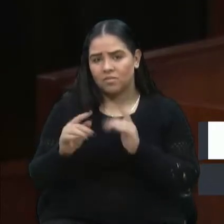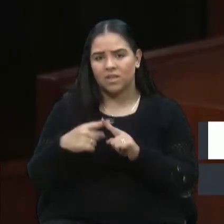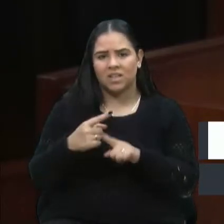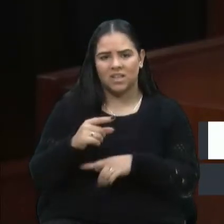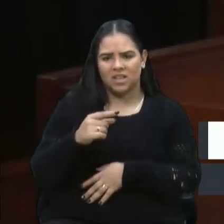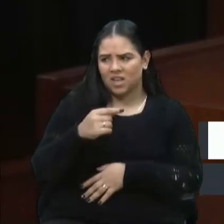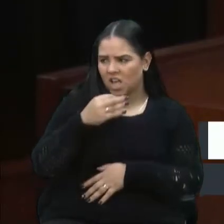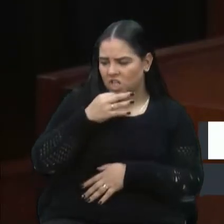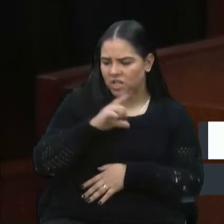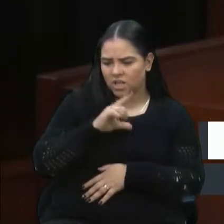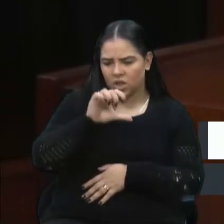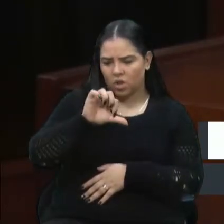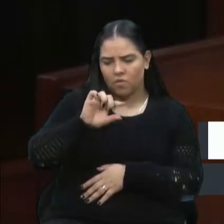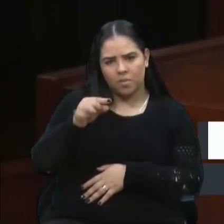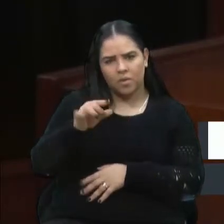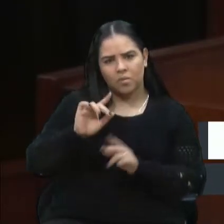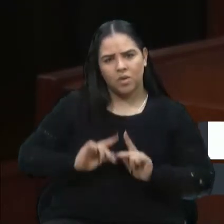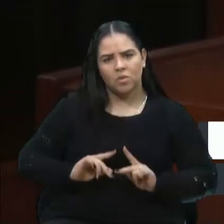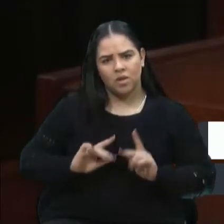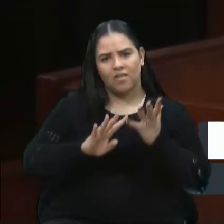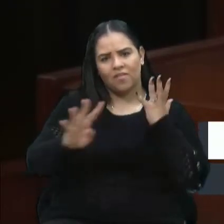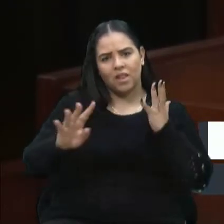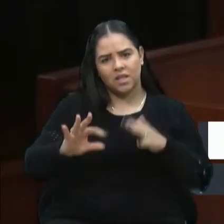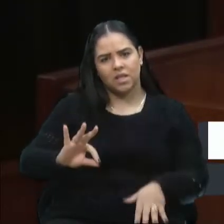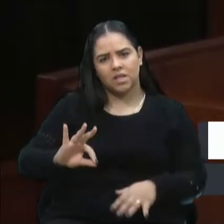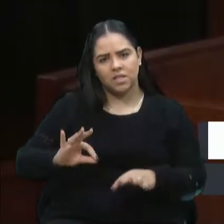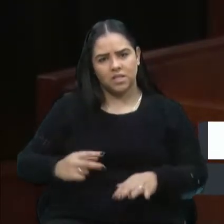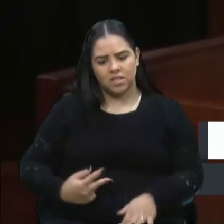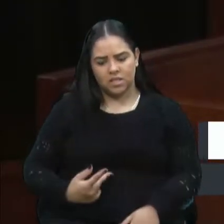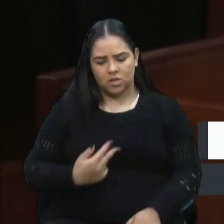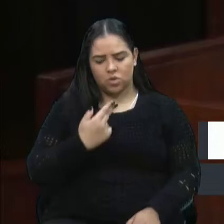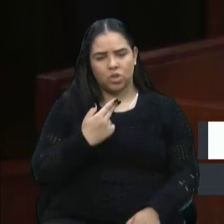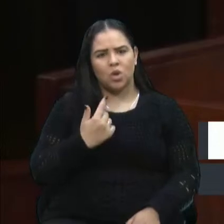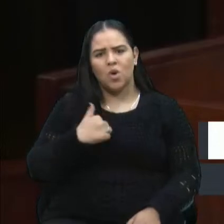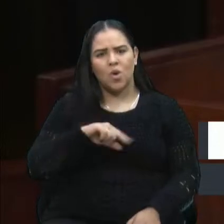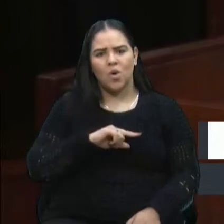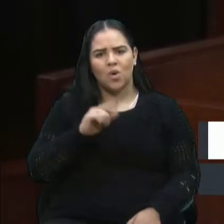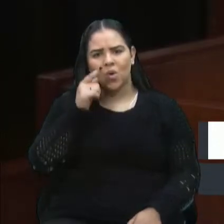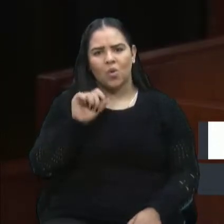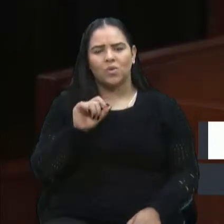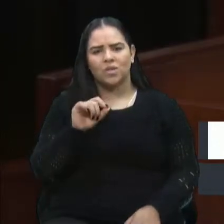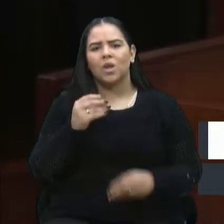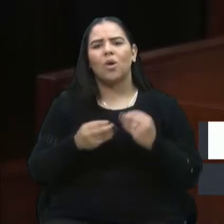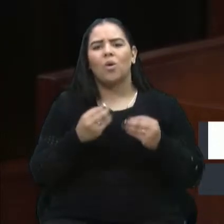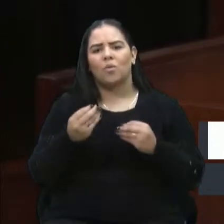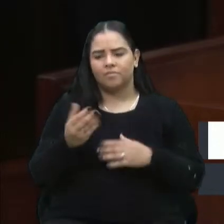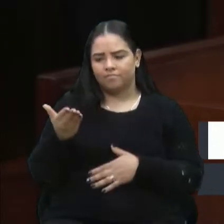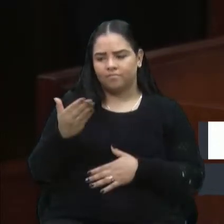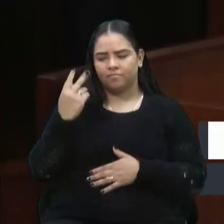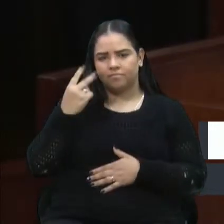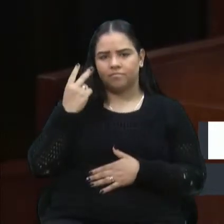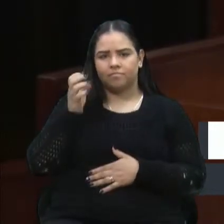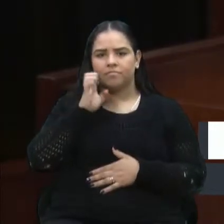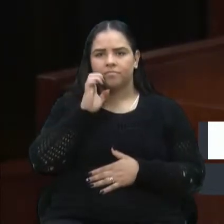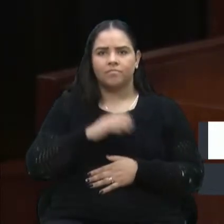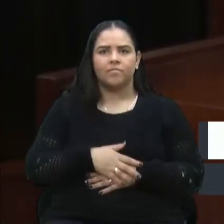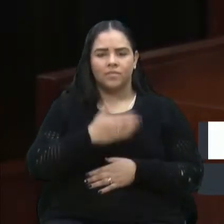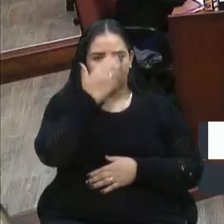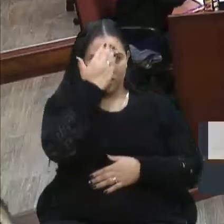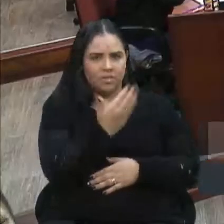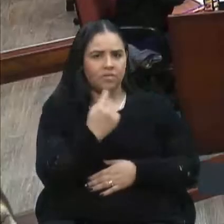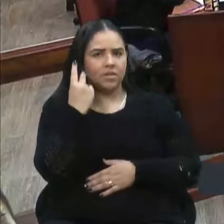9 mil pessoas esperando cirurgia. Como é que a gente vai dar conta disso? Vereadora Estela. Muito obrigada,